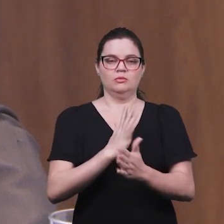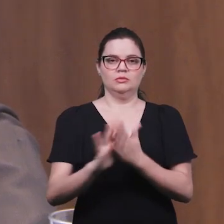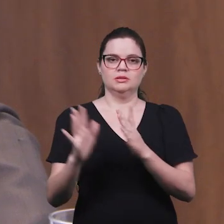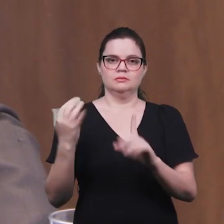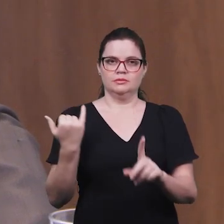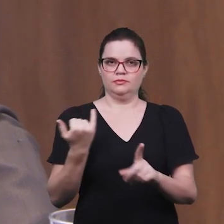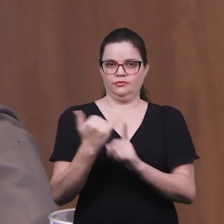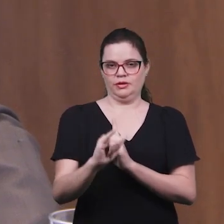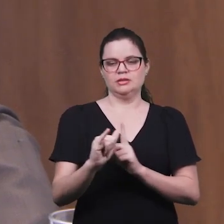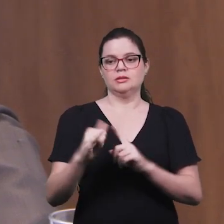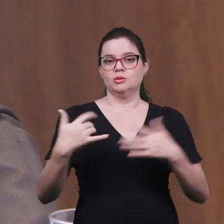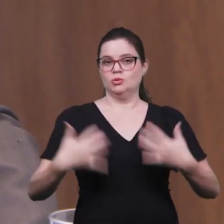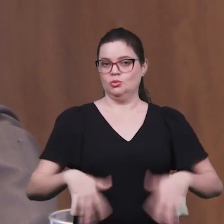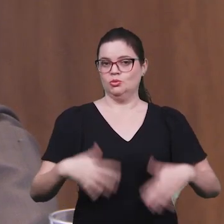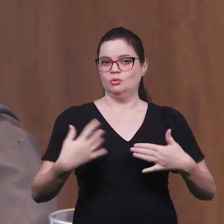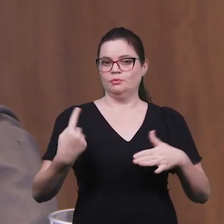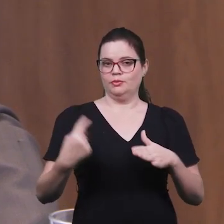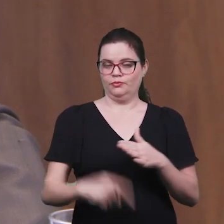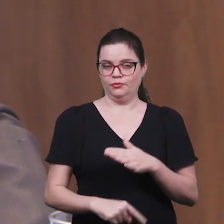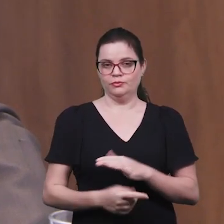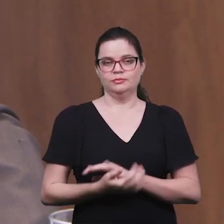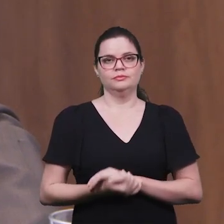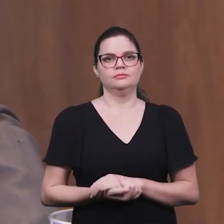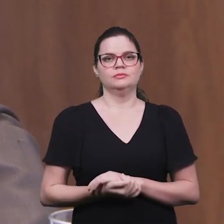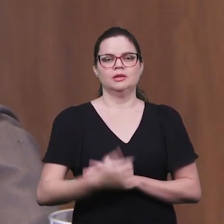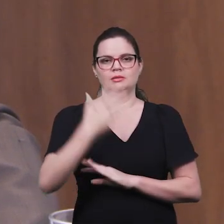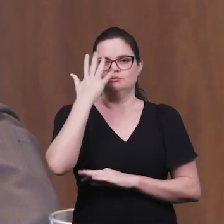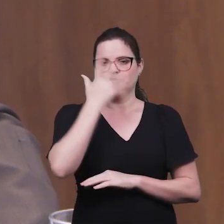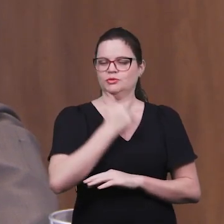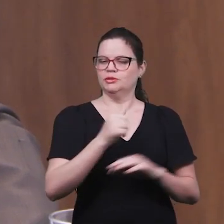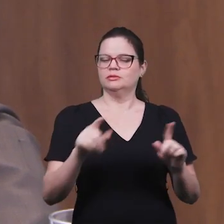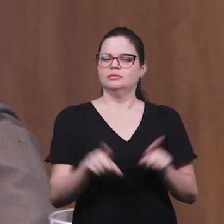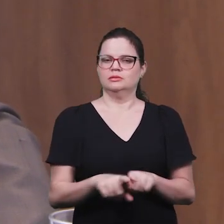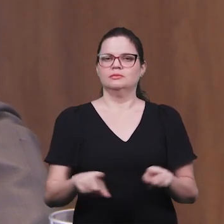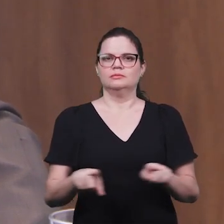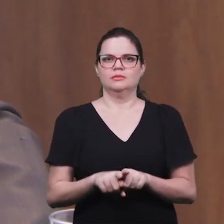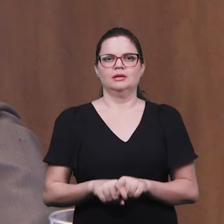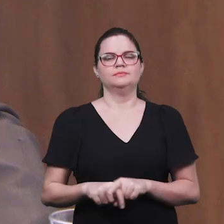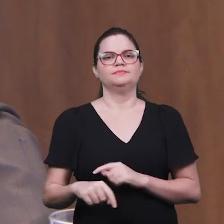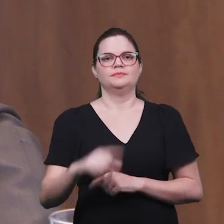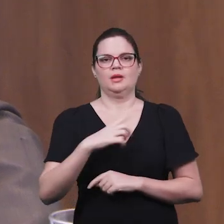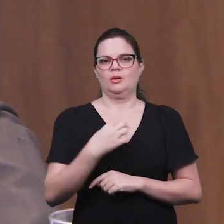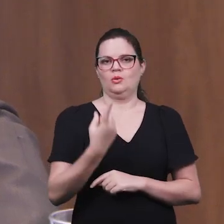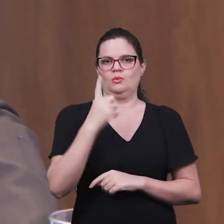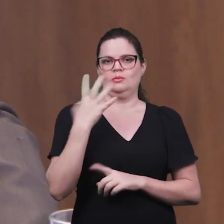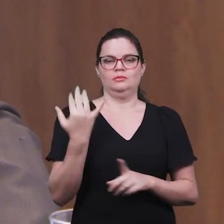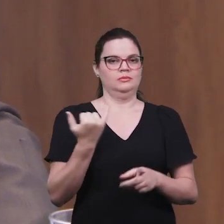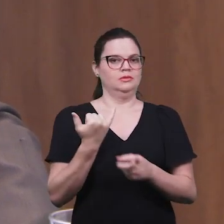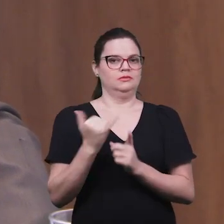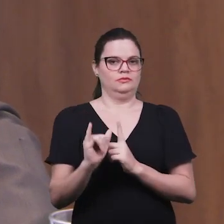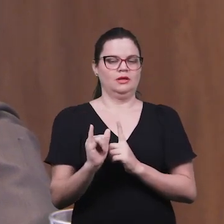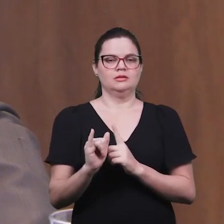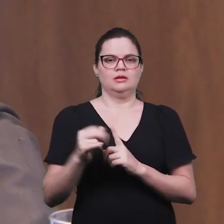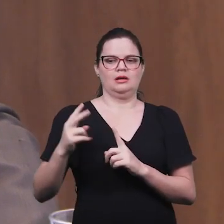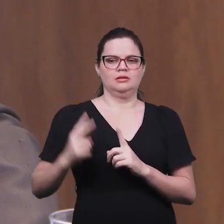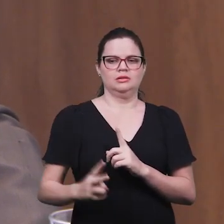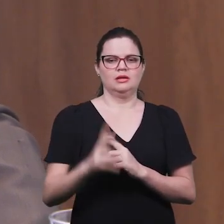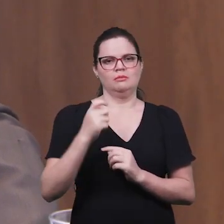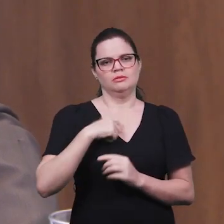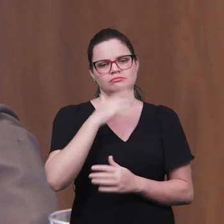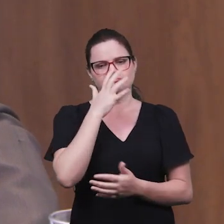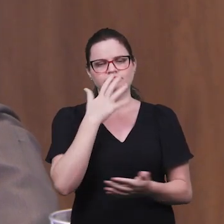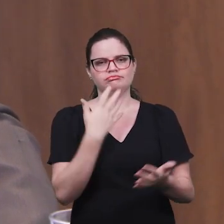profecias muito profundas e muito bonitas. Uma delas que sempre